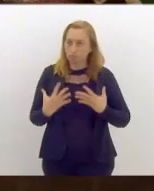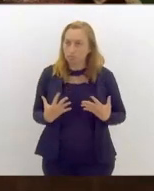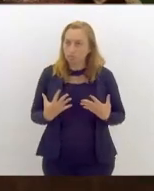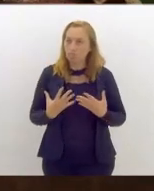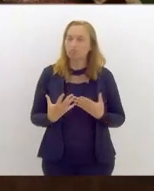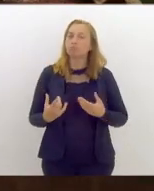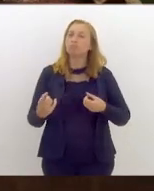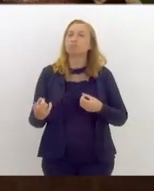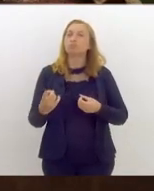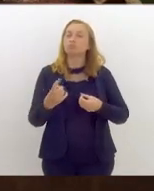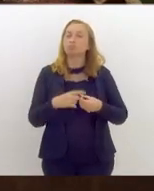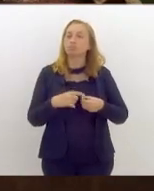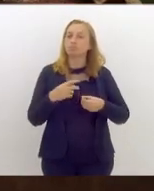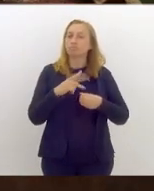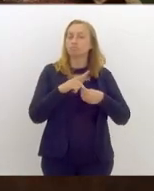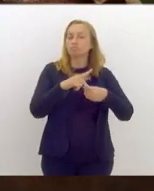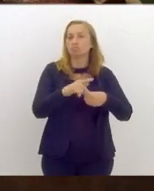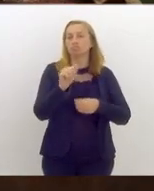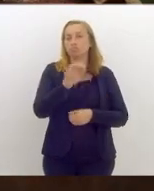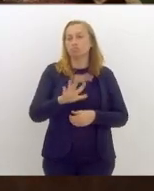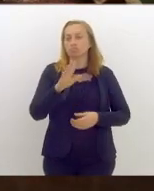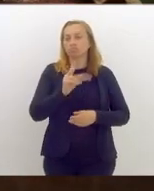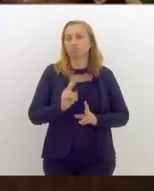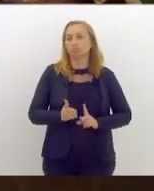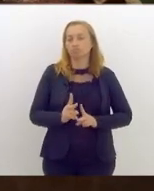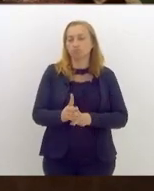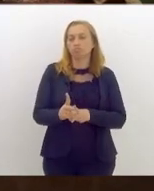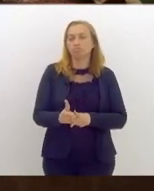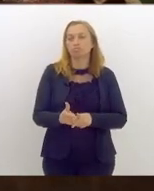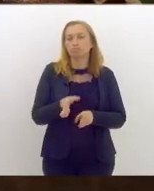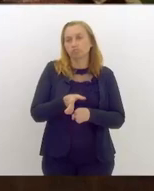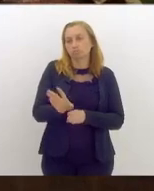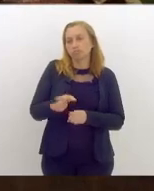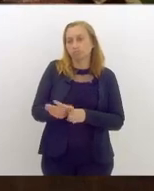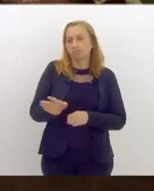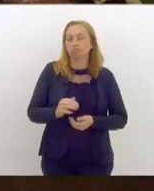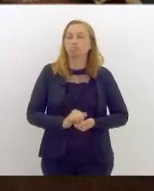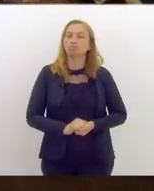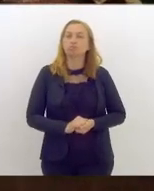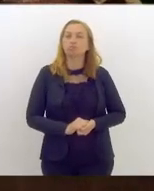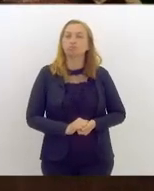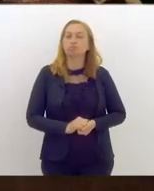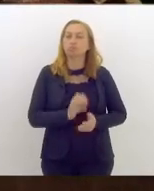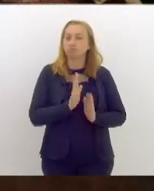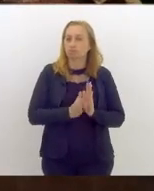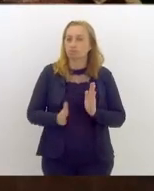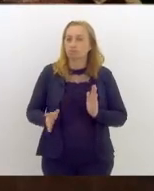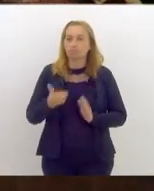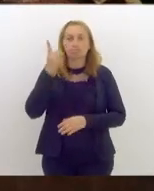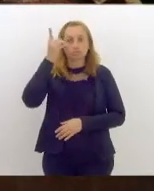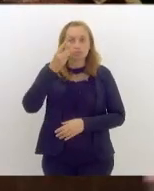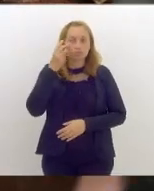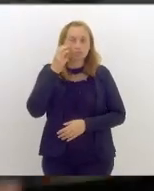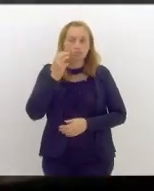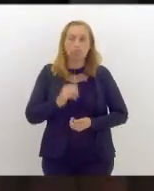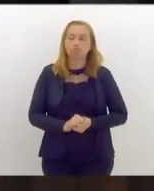retorno da procuradoria para a gente proceder conforme essa orientação questão de estado